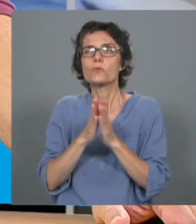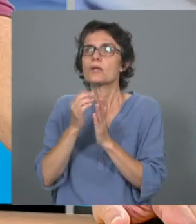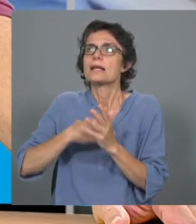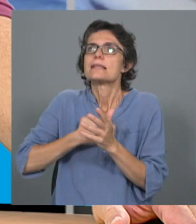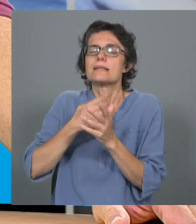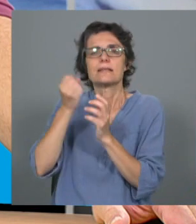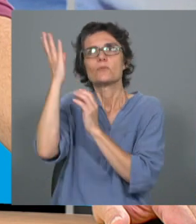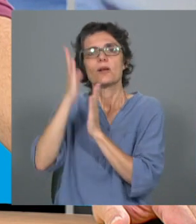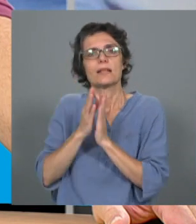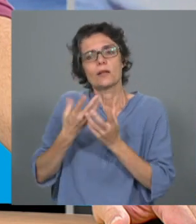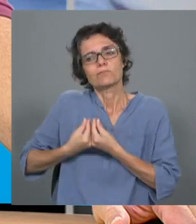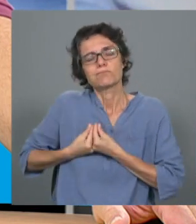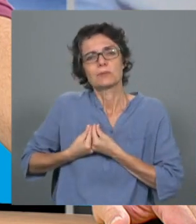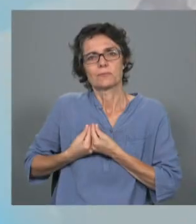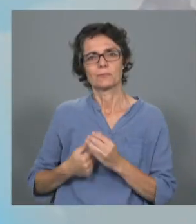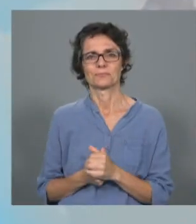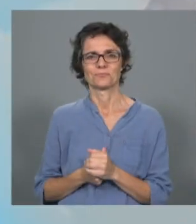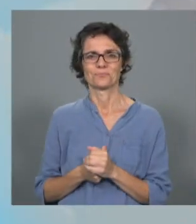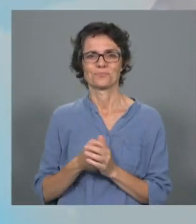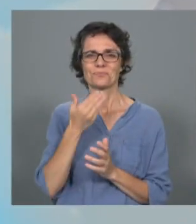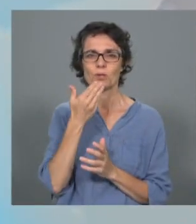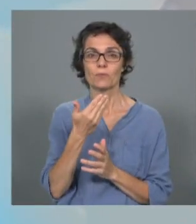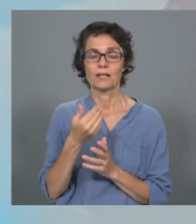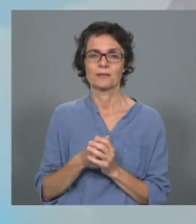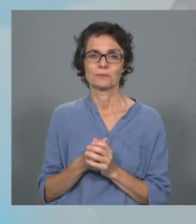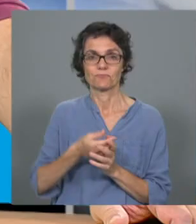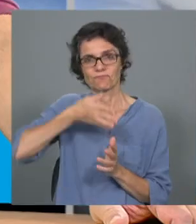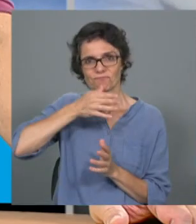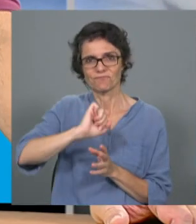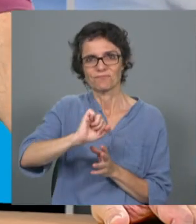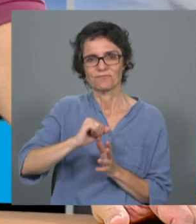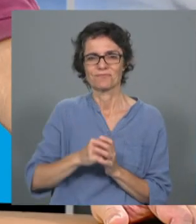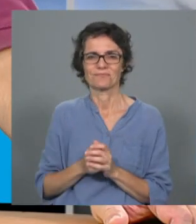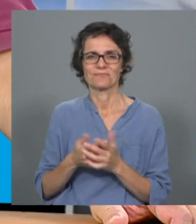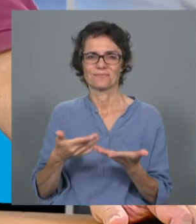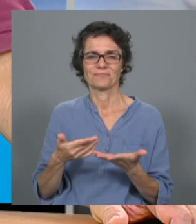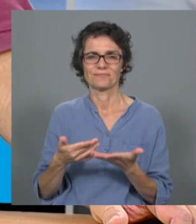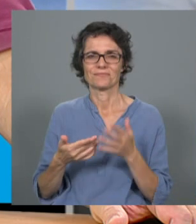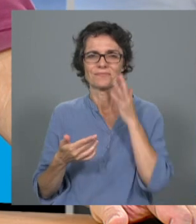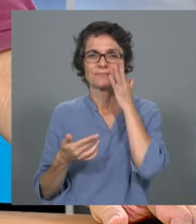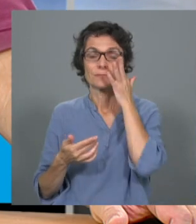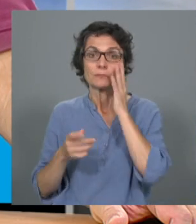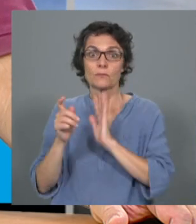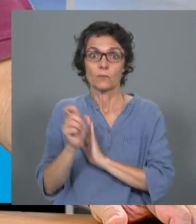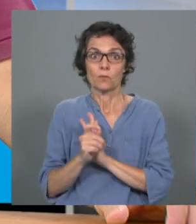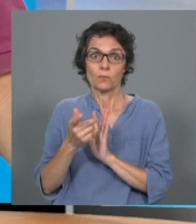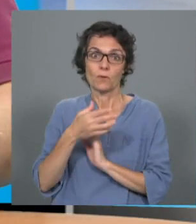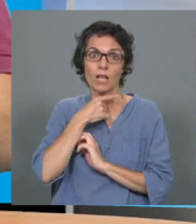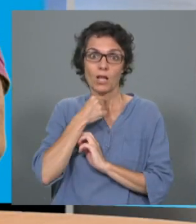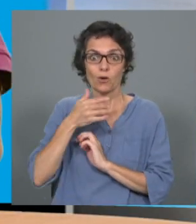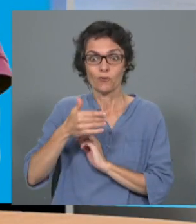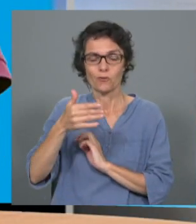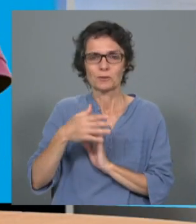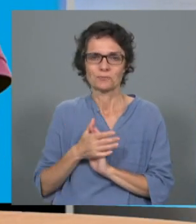abandona. Muito bem, Frei Januso, obrigado por essas mensagens aqui deixadas com o mês de agosto no horizonte, mês de férias. Sim.